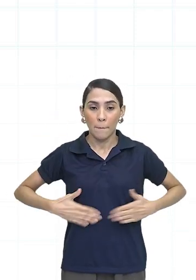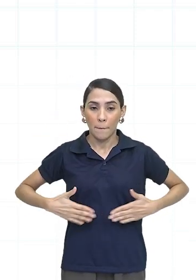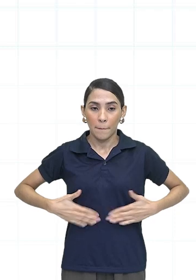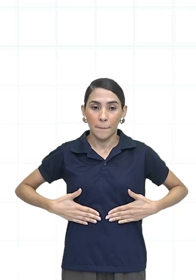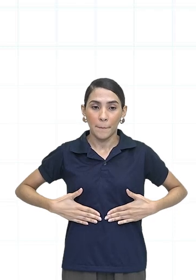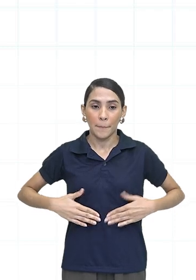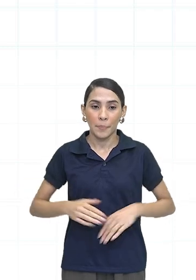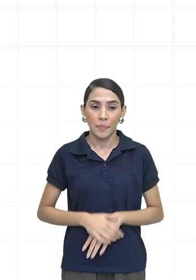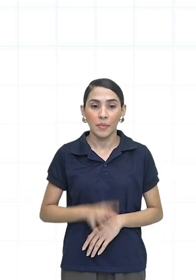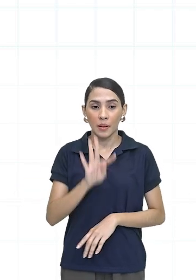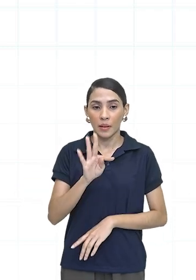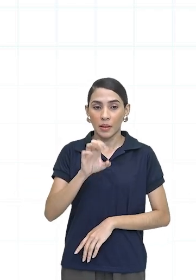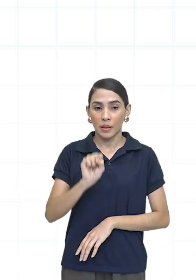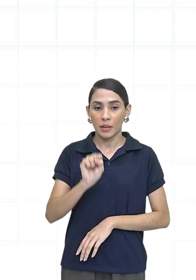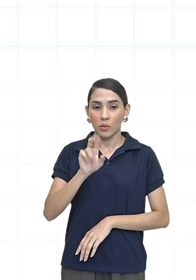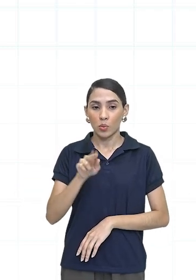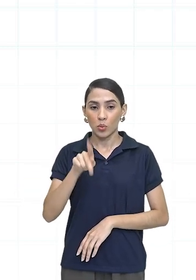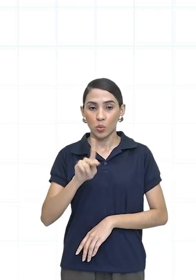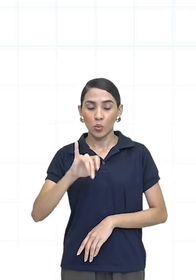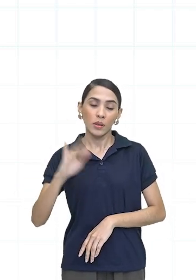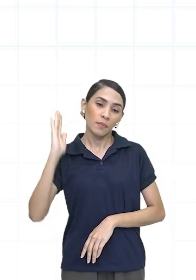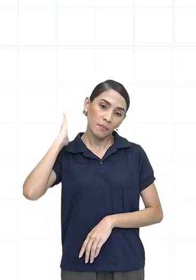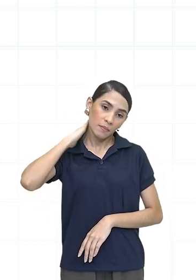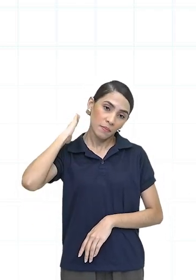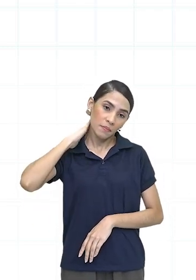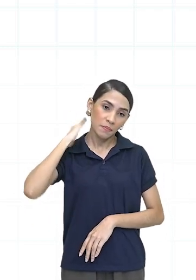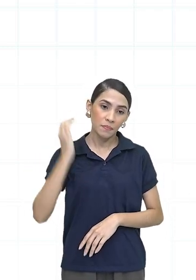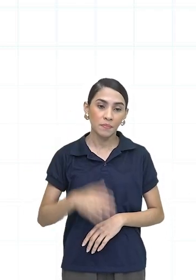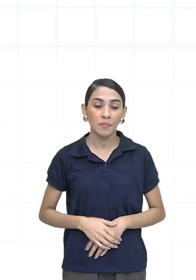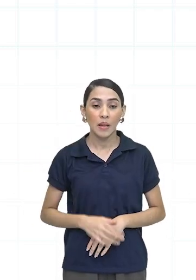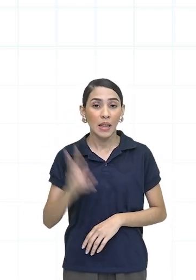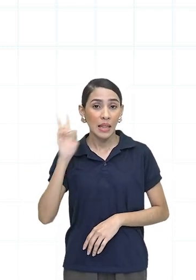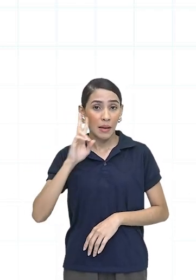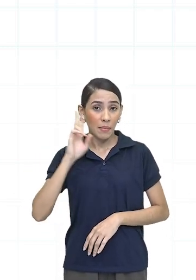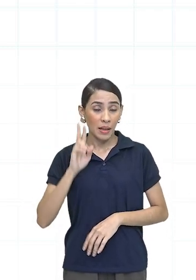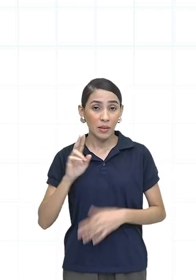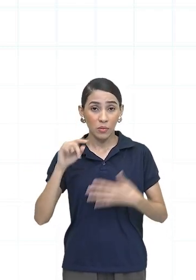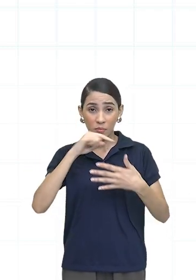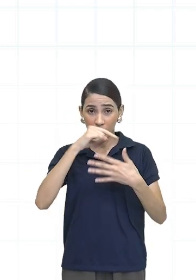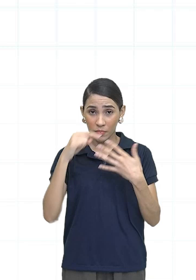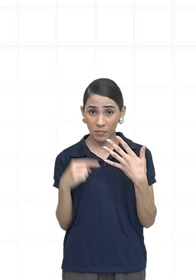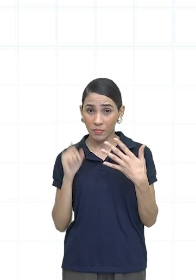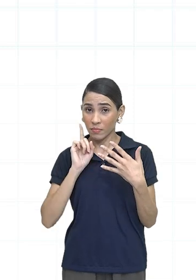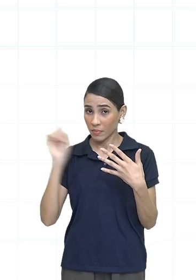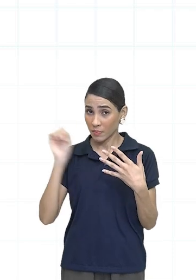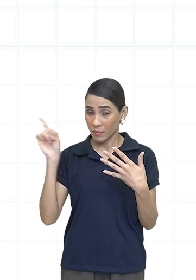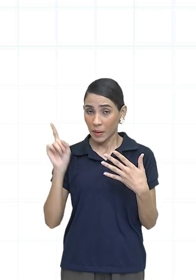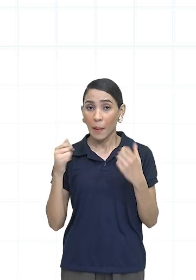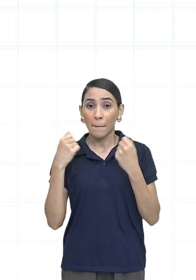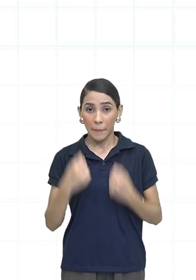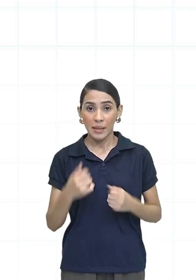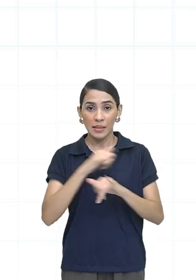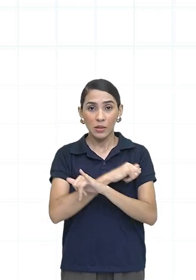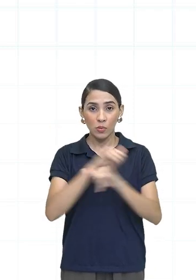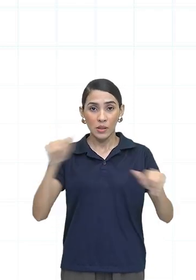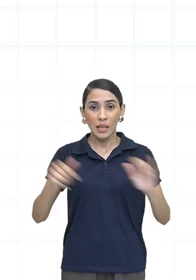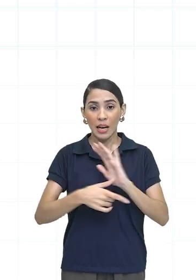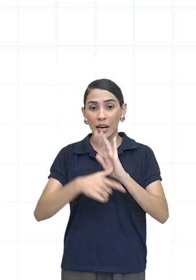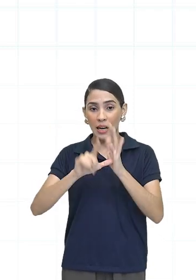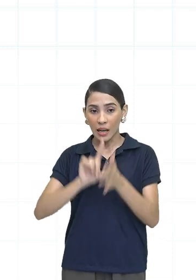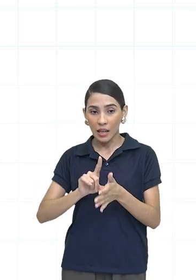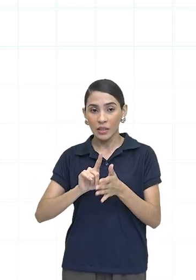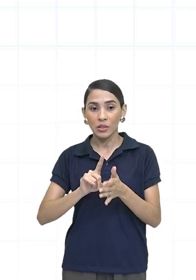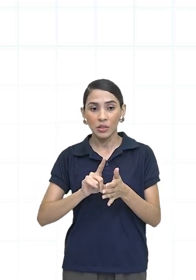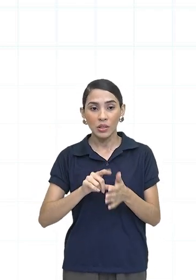abdômen. Chisuke, no pescoço. Lembrando que cada golpe deve ser anunciado com o kiai,